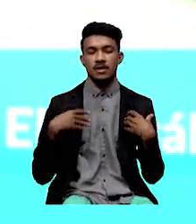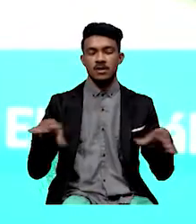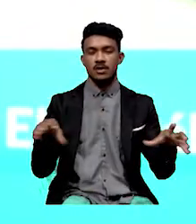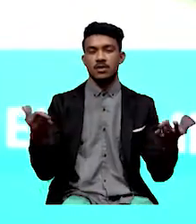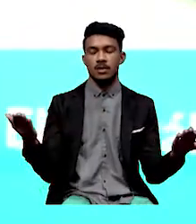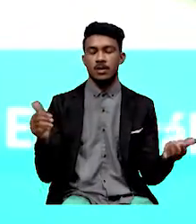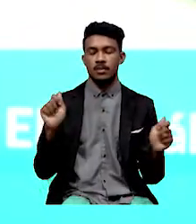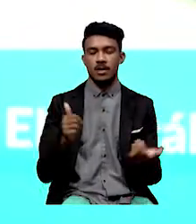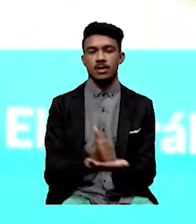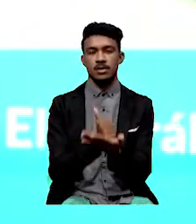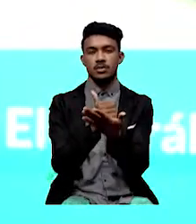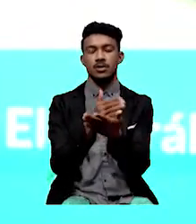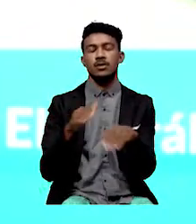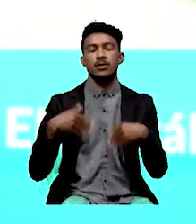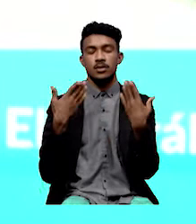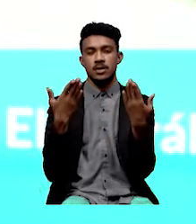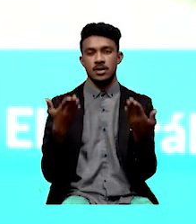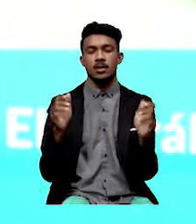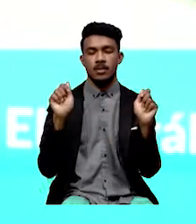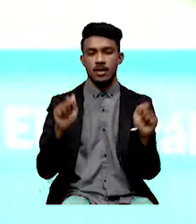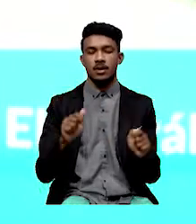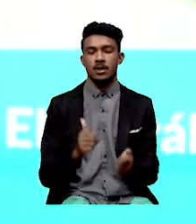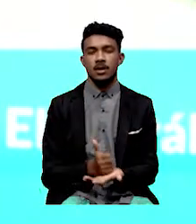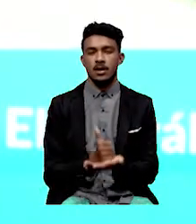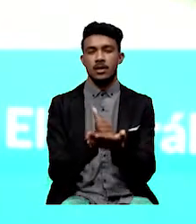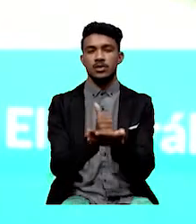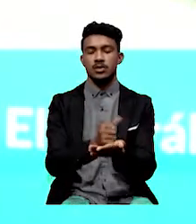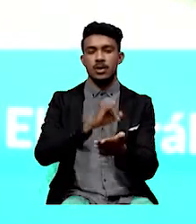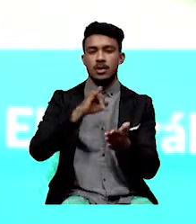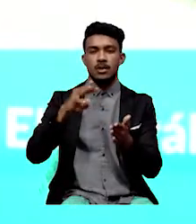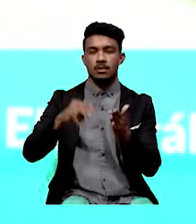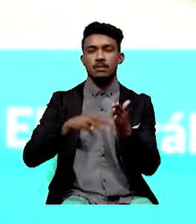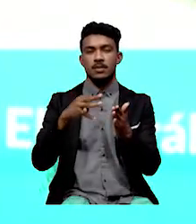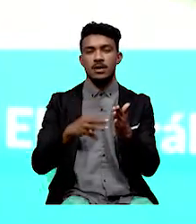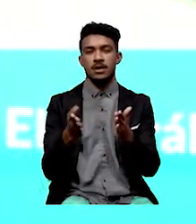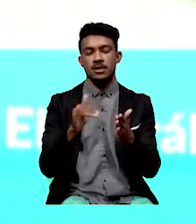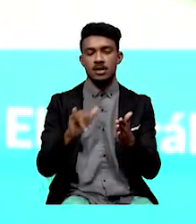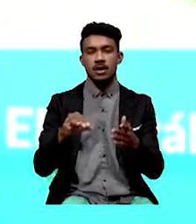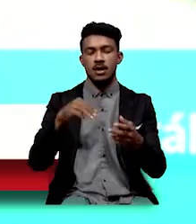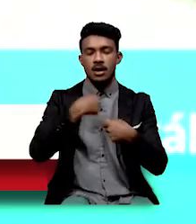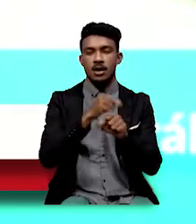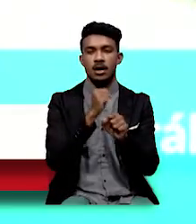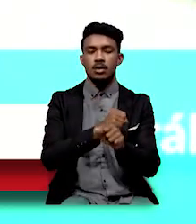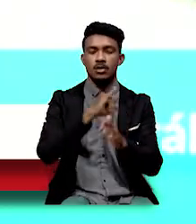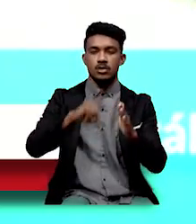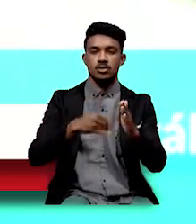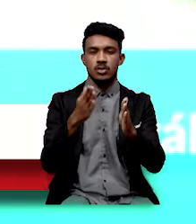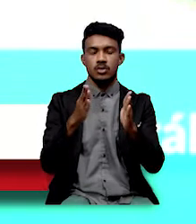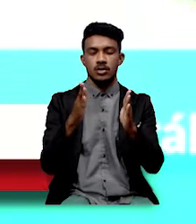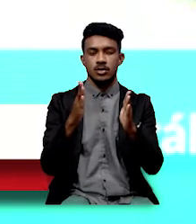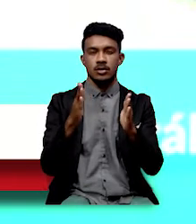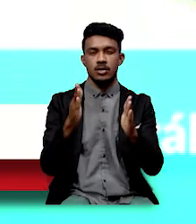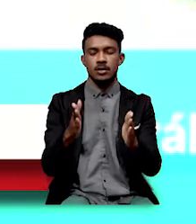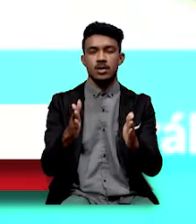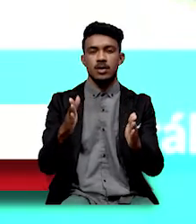oleh sama ka ya, kita sudah media sih ya para halo reportase kita dan